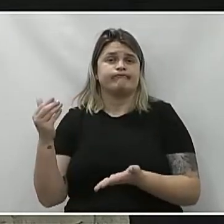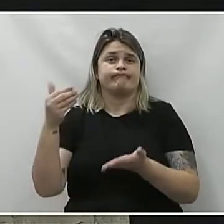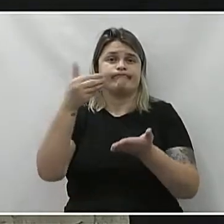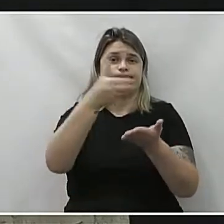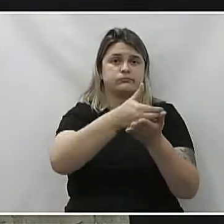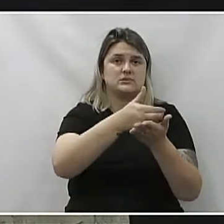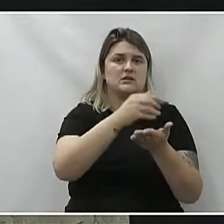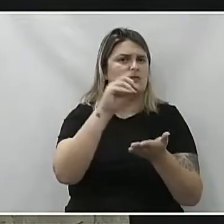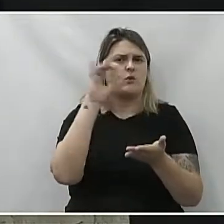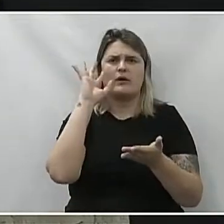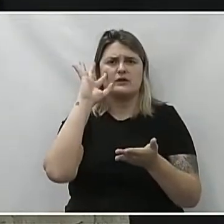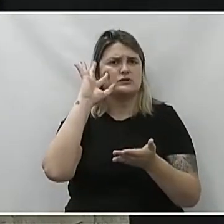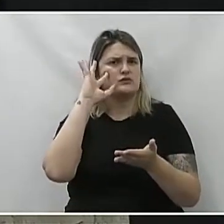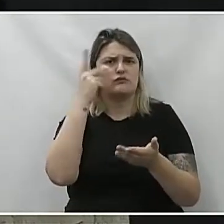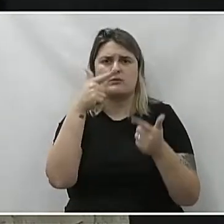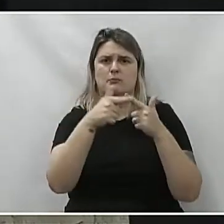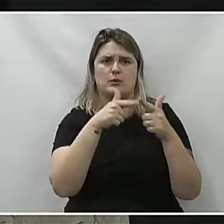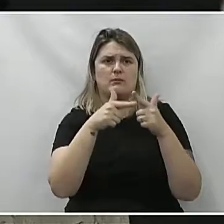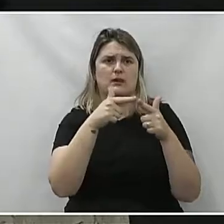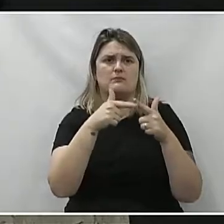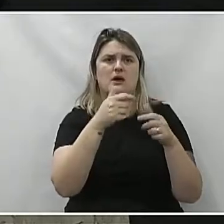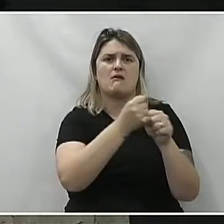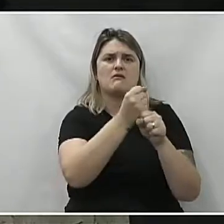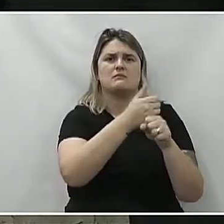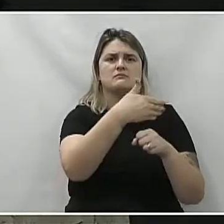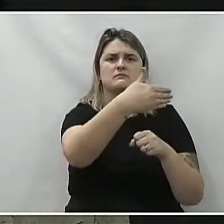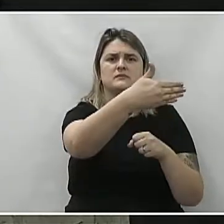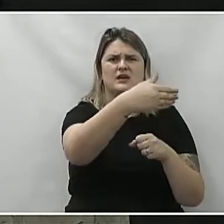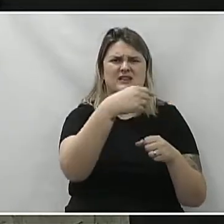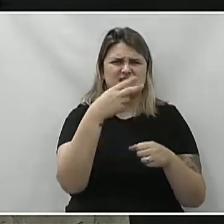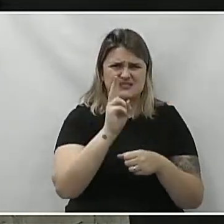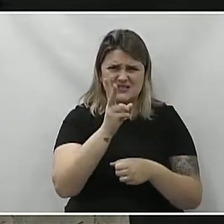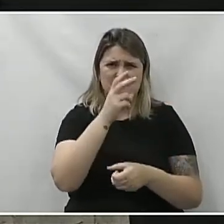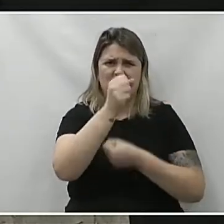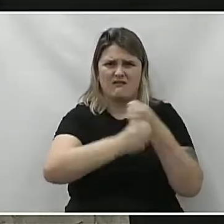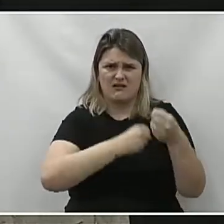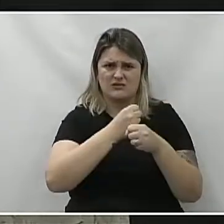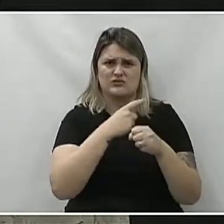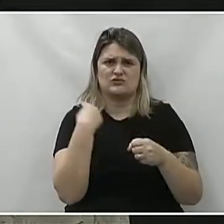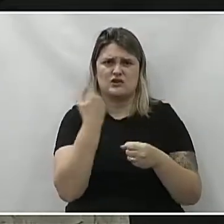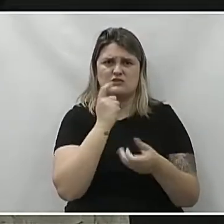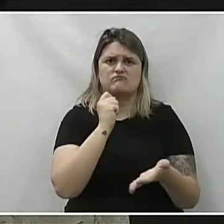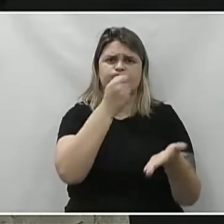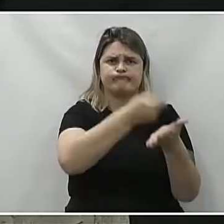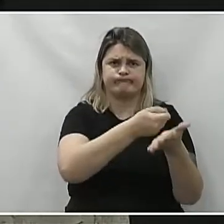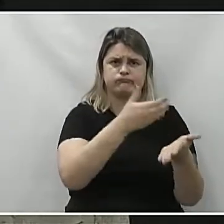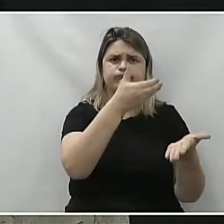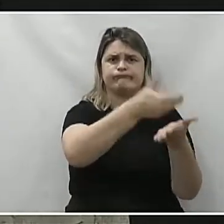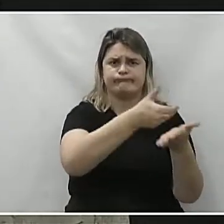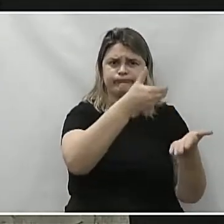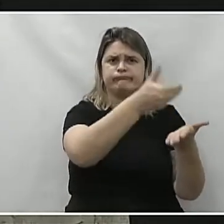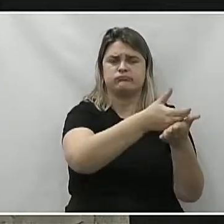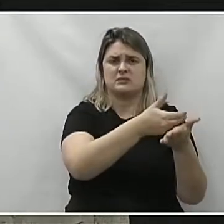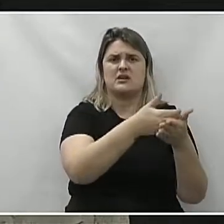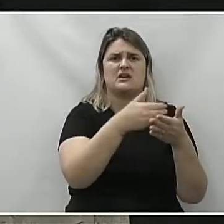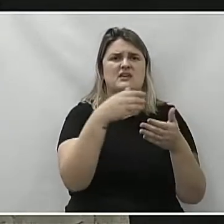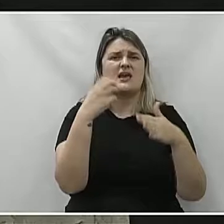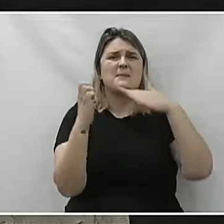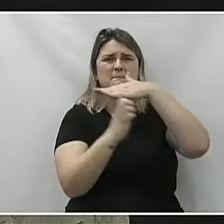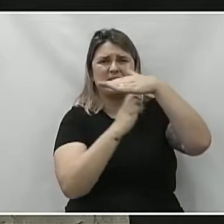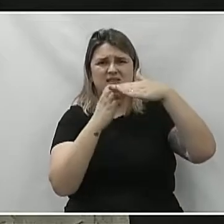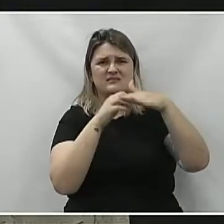não é a solução do transporte coletivo a longo prazo. Nós vamos ficar todo ano dando subsídio, e eles todo ano atendendo mal a